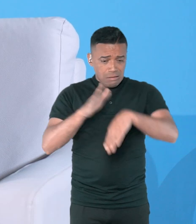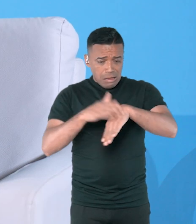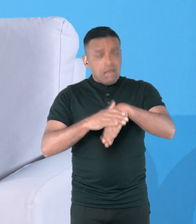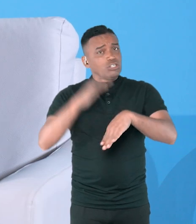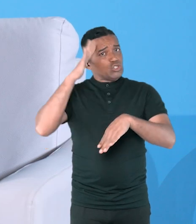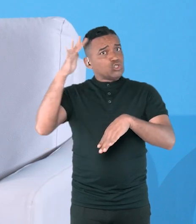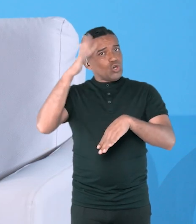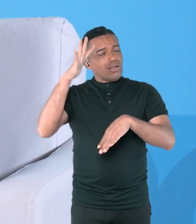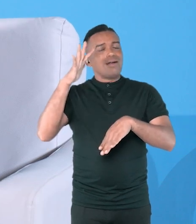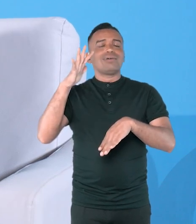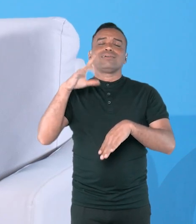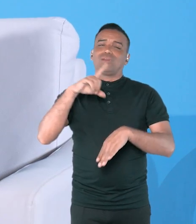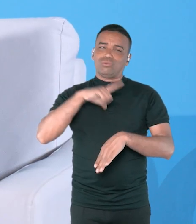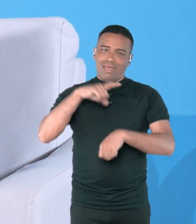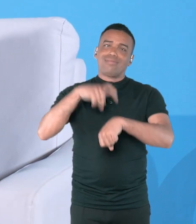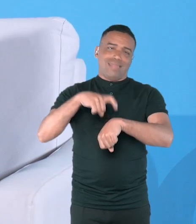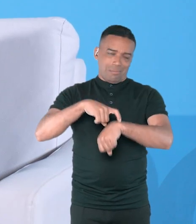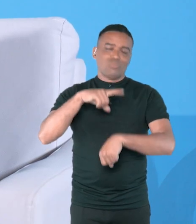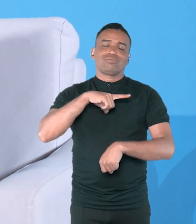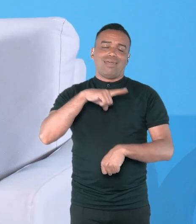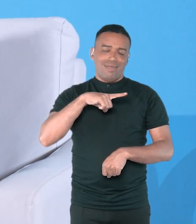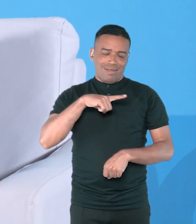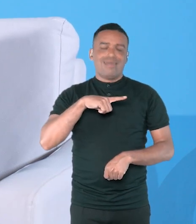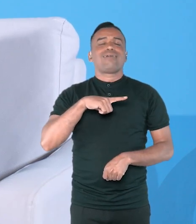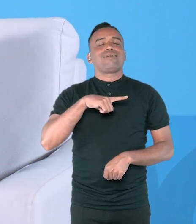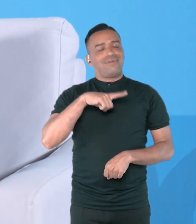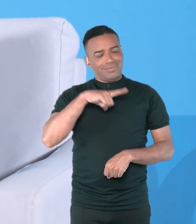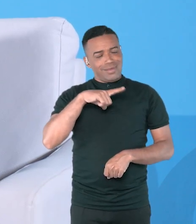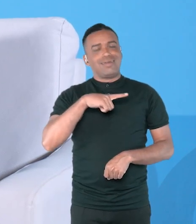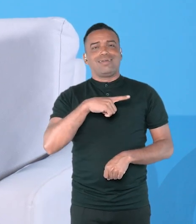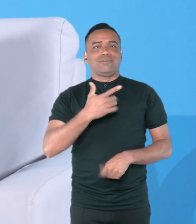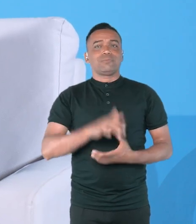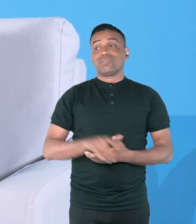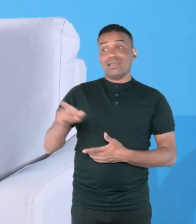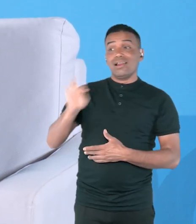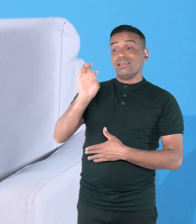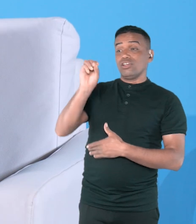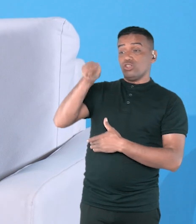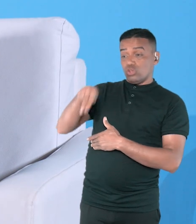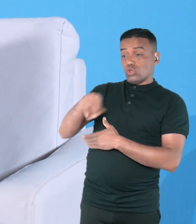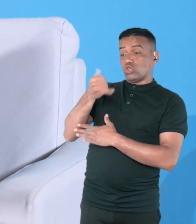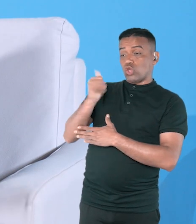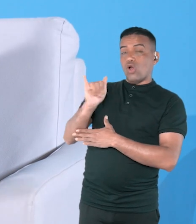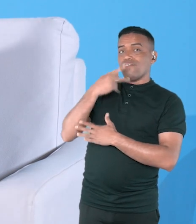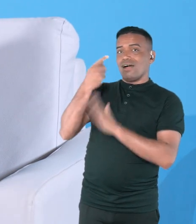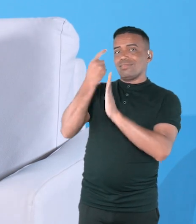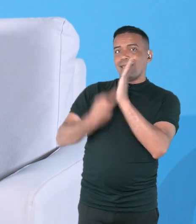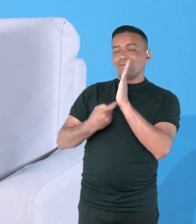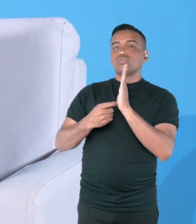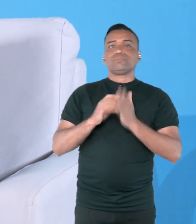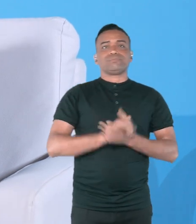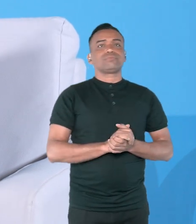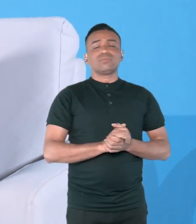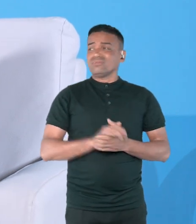nas arquibancadas assistindo Denise falando. Ainda dá tempo. Aí o Tony fala um texto,